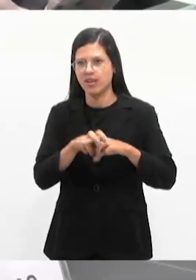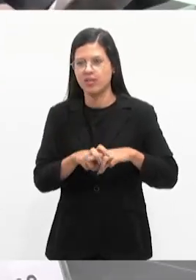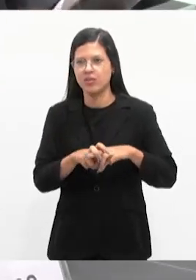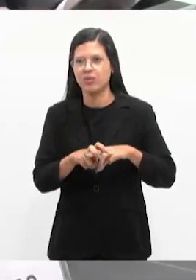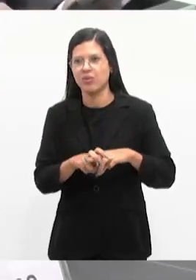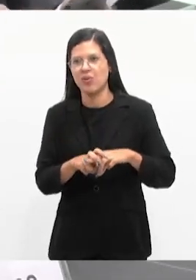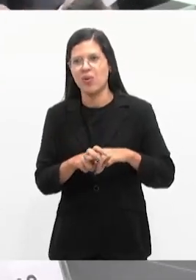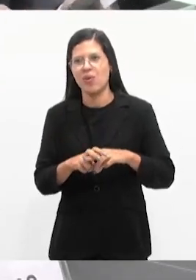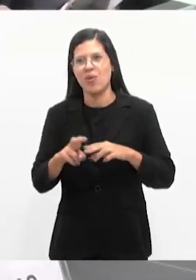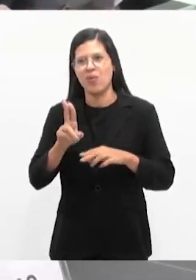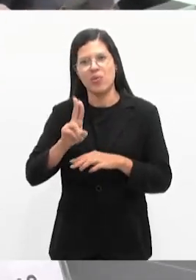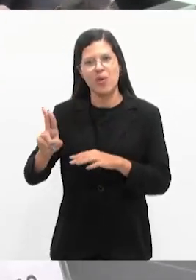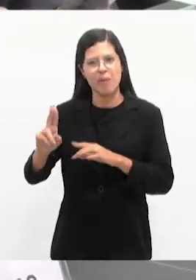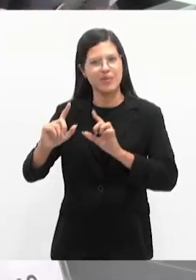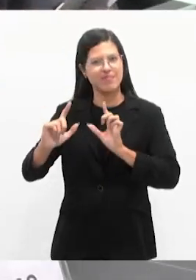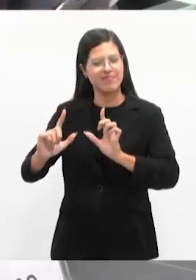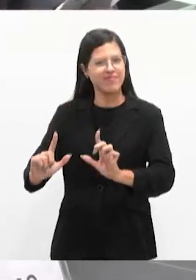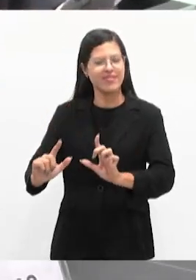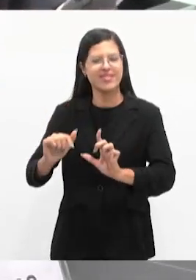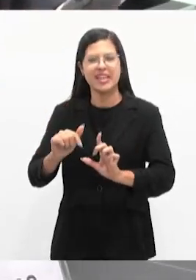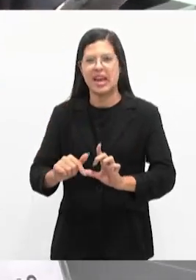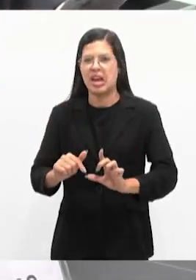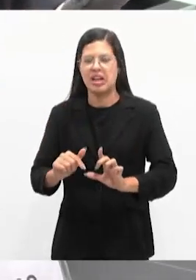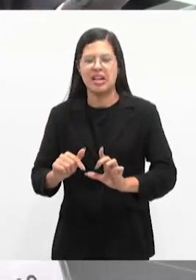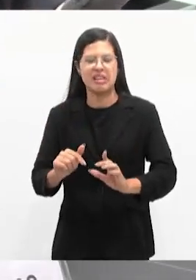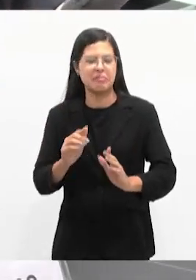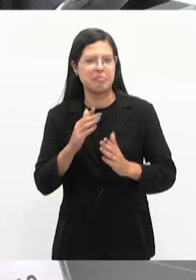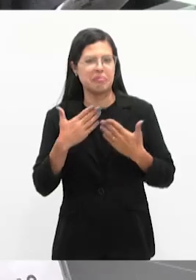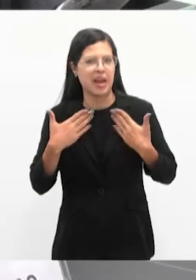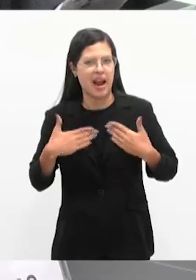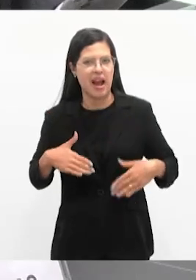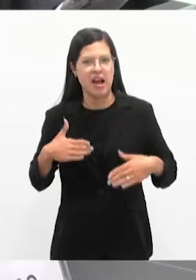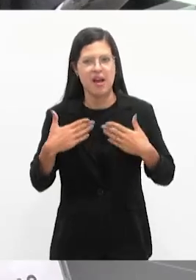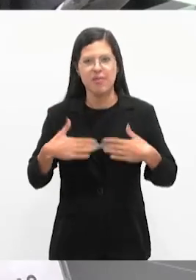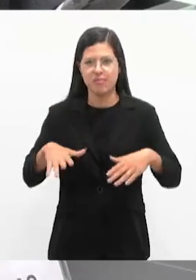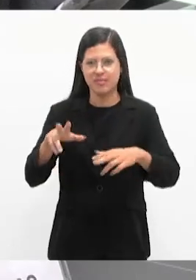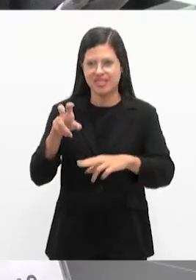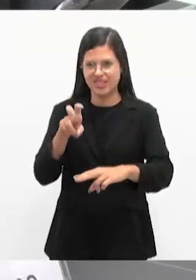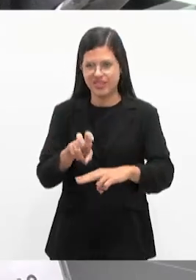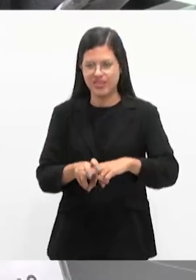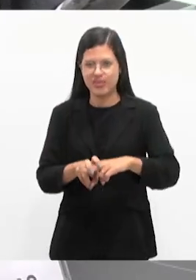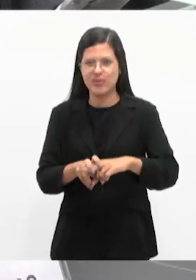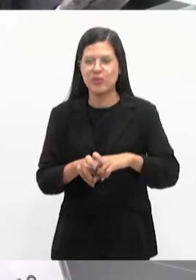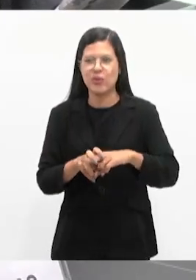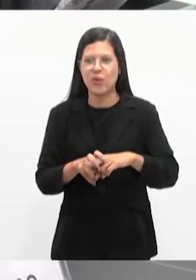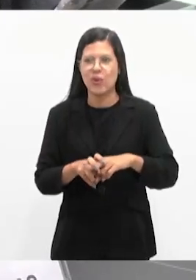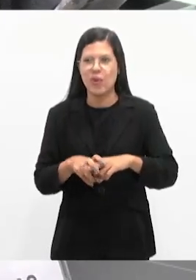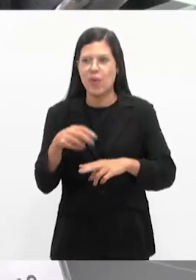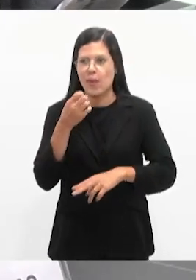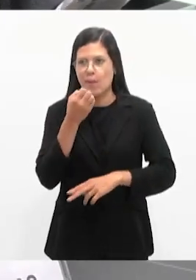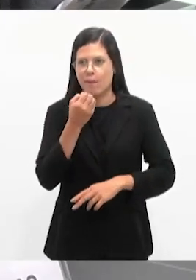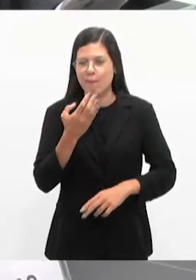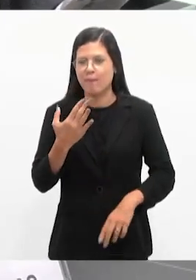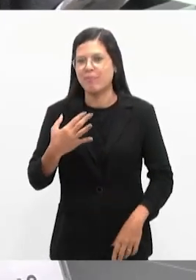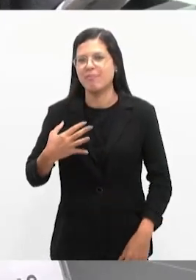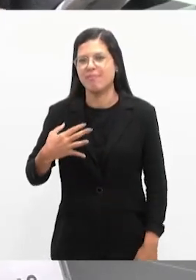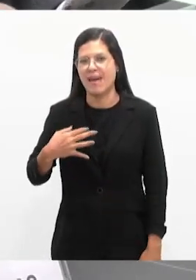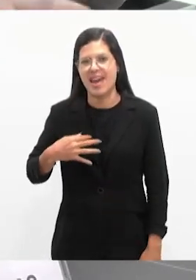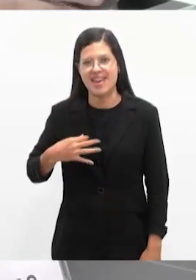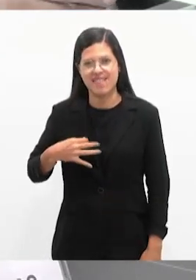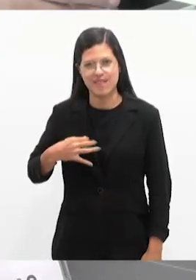plaquinha dele, né, quietinho, sem fazer alarde, né, e sentou ali bem vestido, modernamente bem